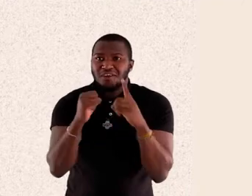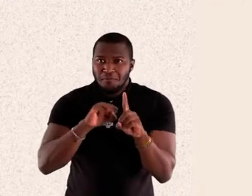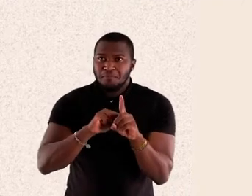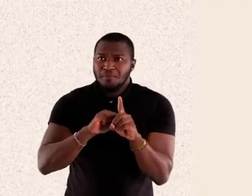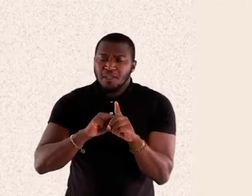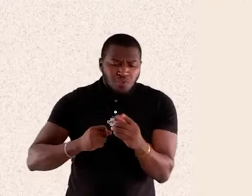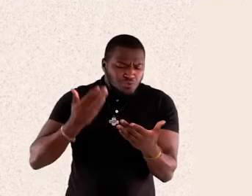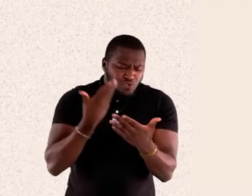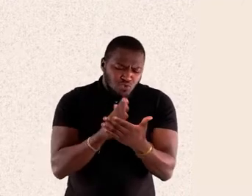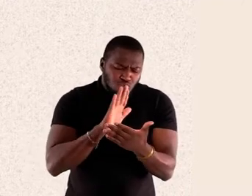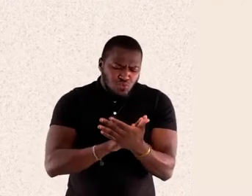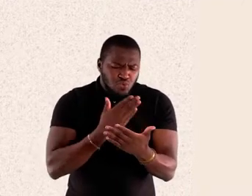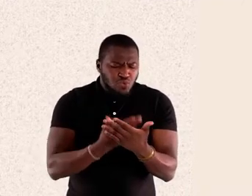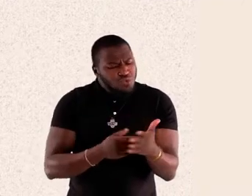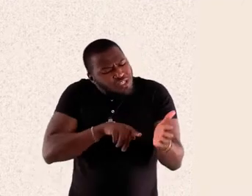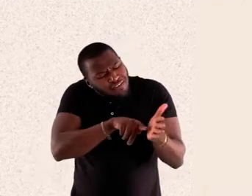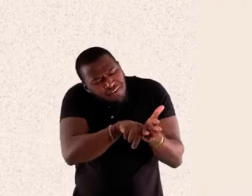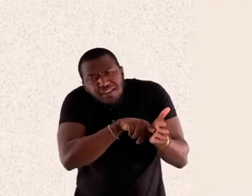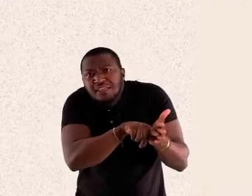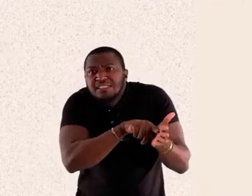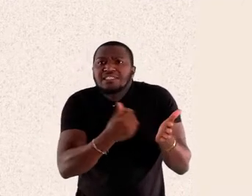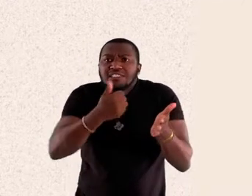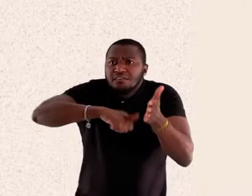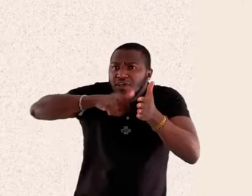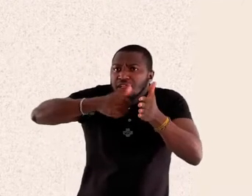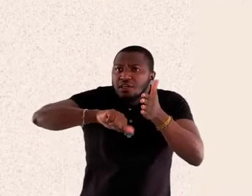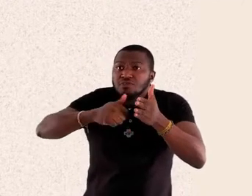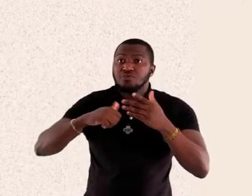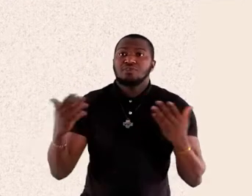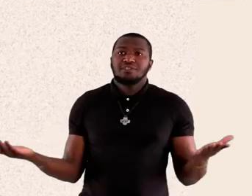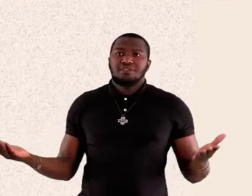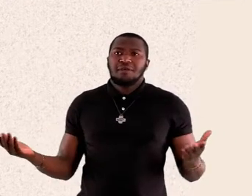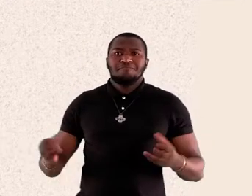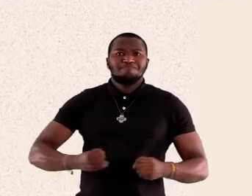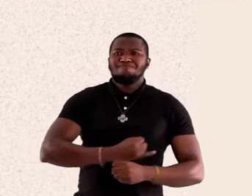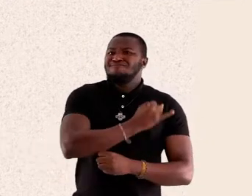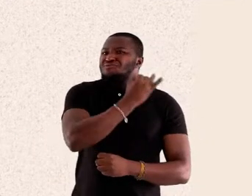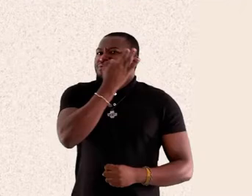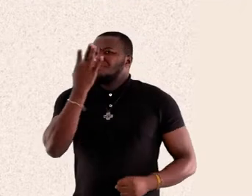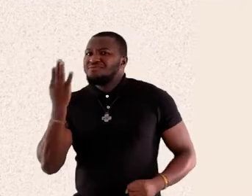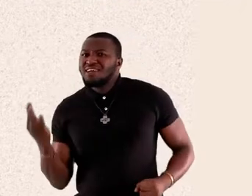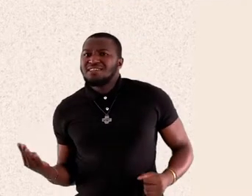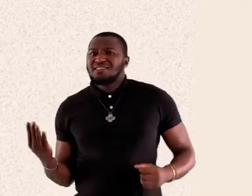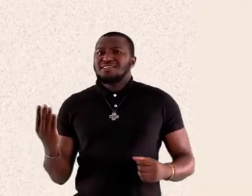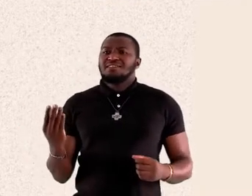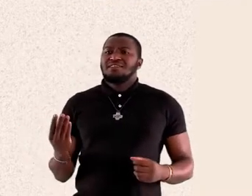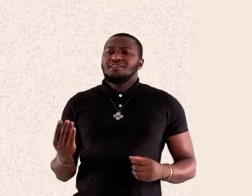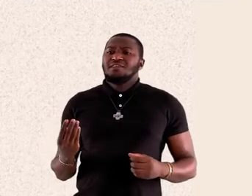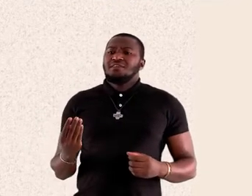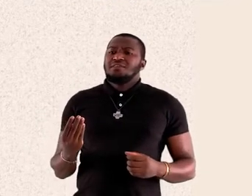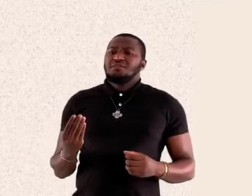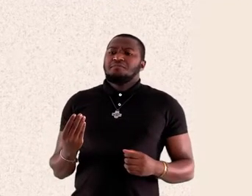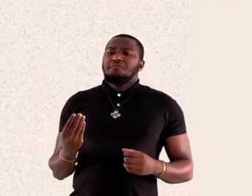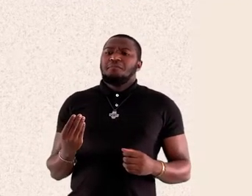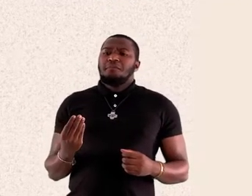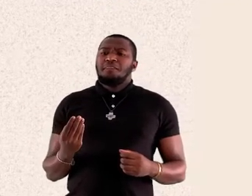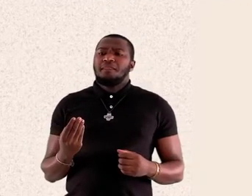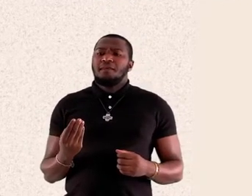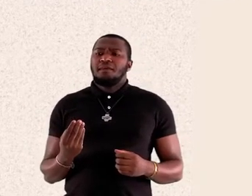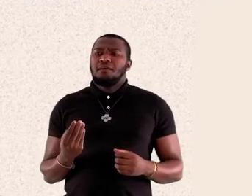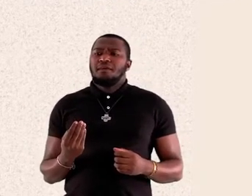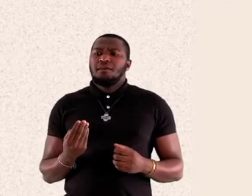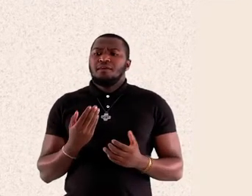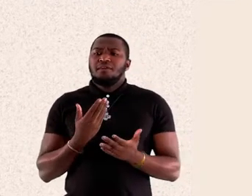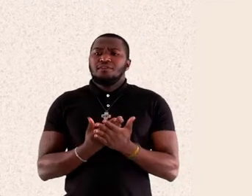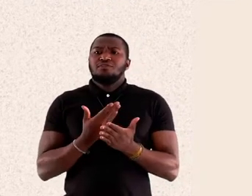centenas milhares de estudos a em torno do mundo afora que vem e